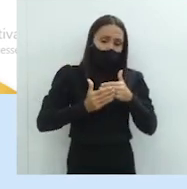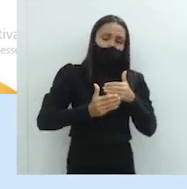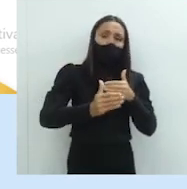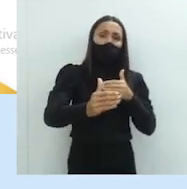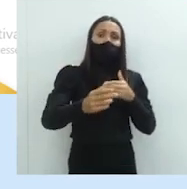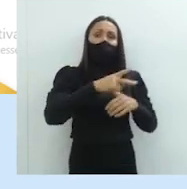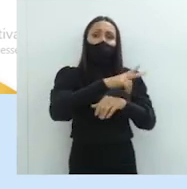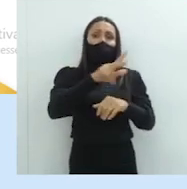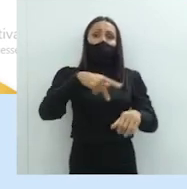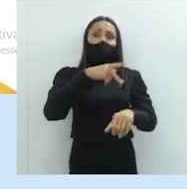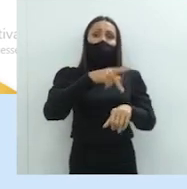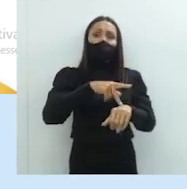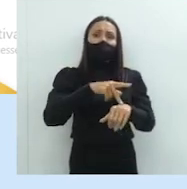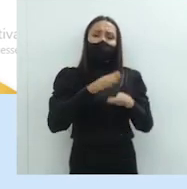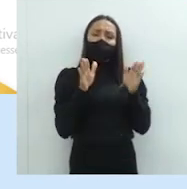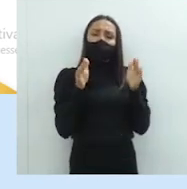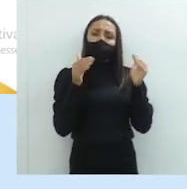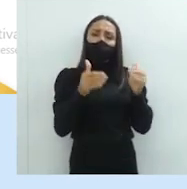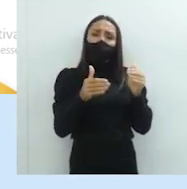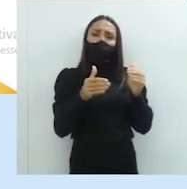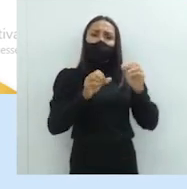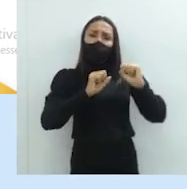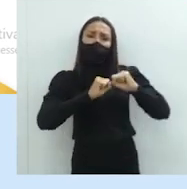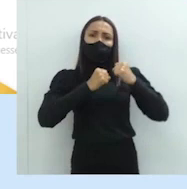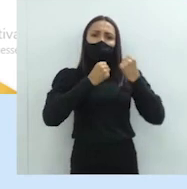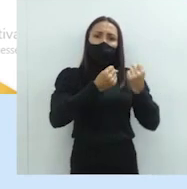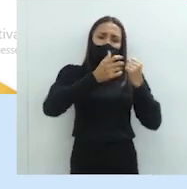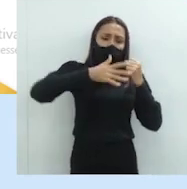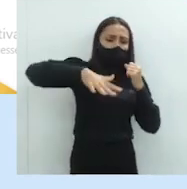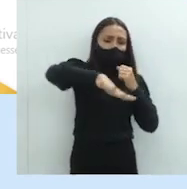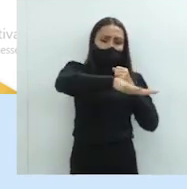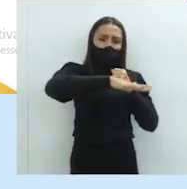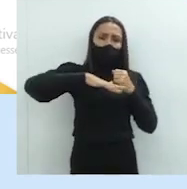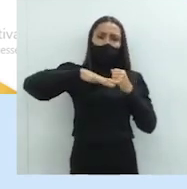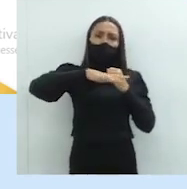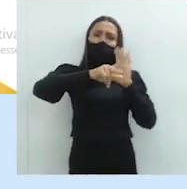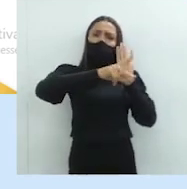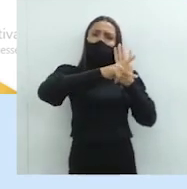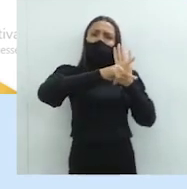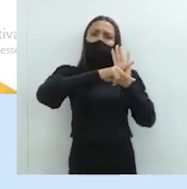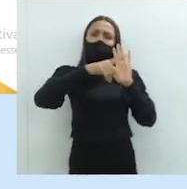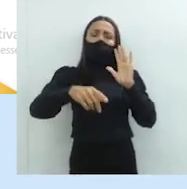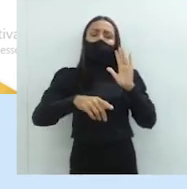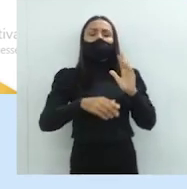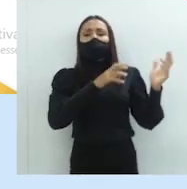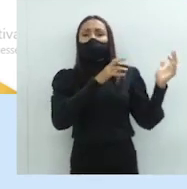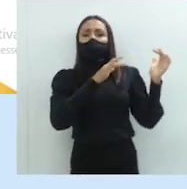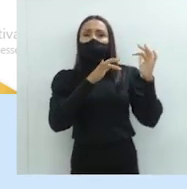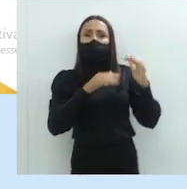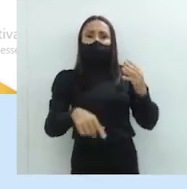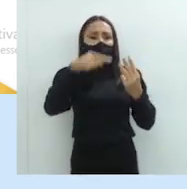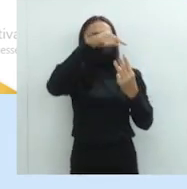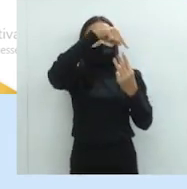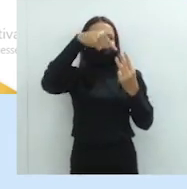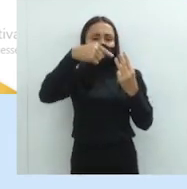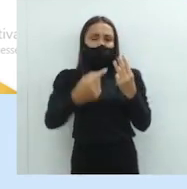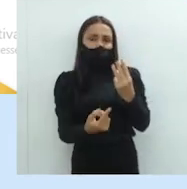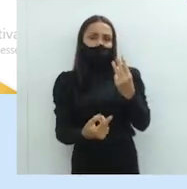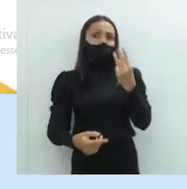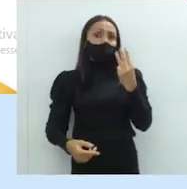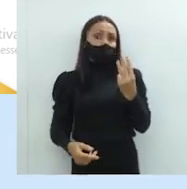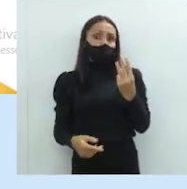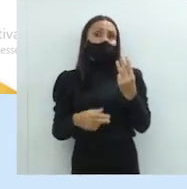país focou em defender os seus territórios dos invasores da Tríplice, né? Então a